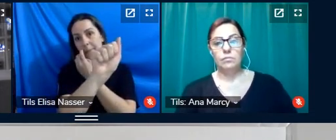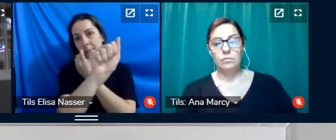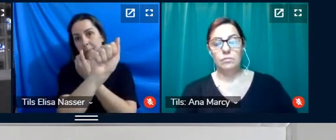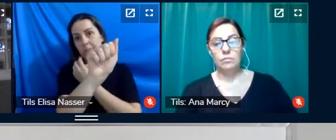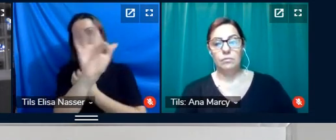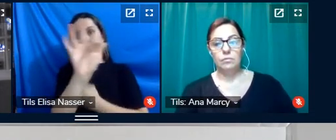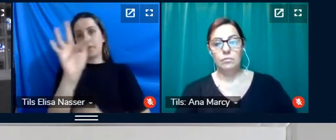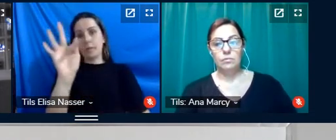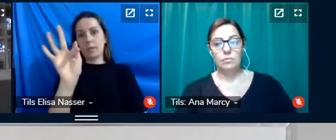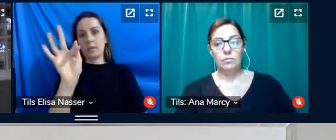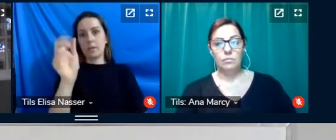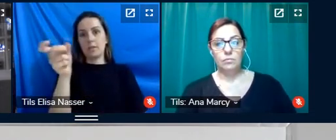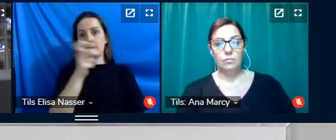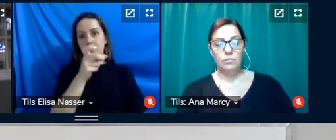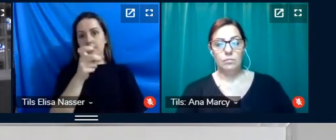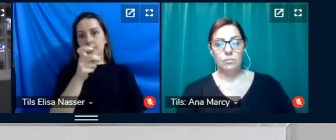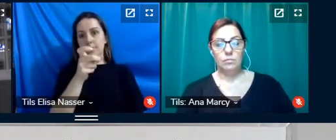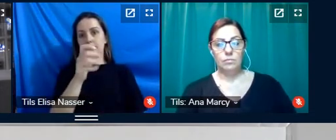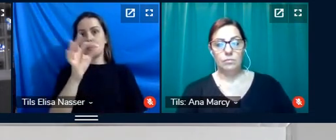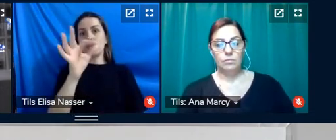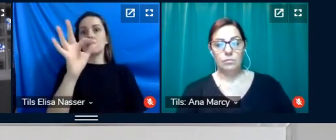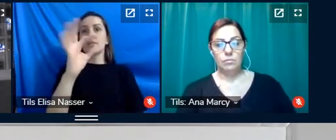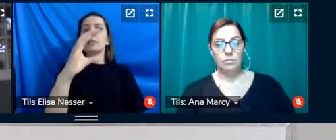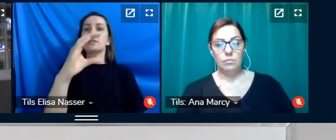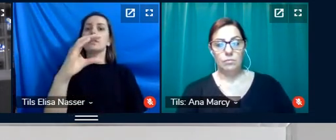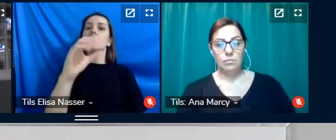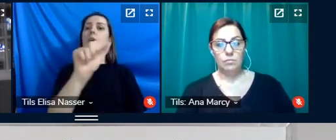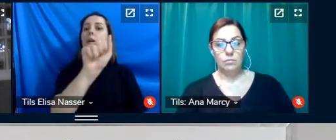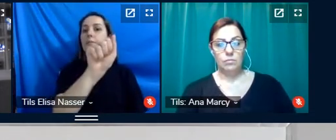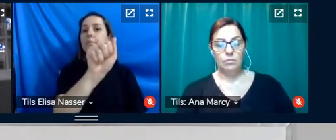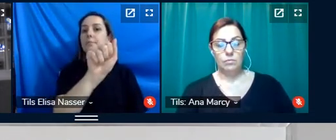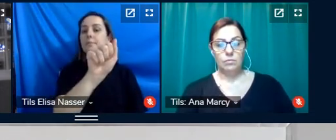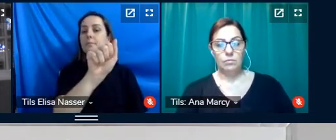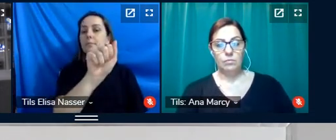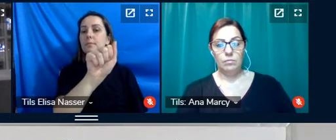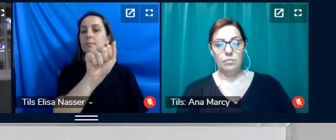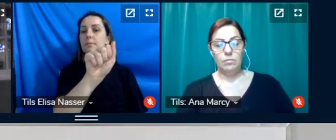adjacente, concorda? Então a gente acha via